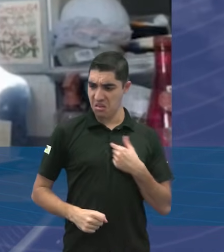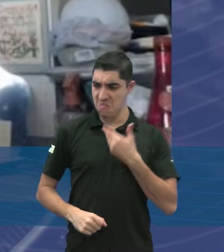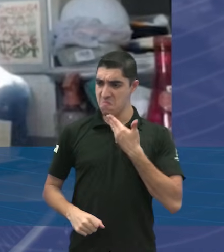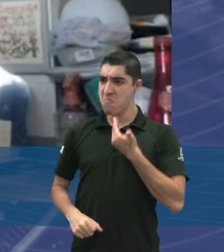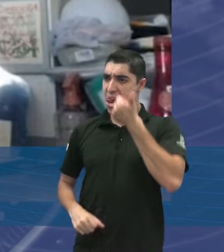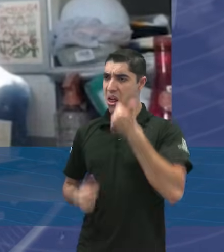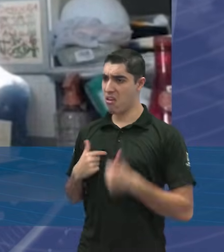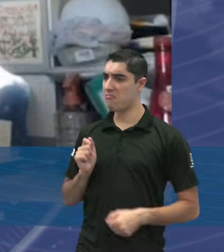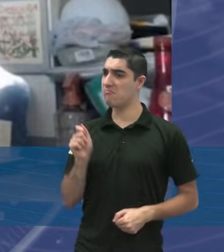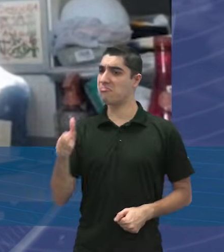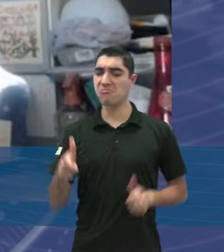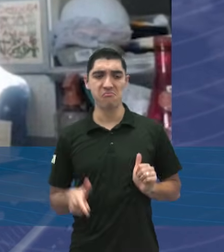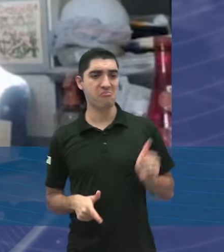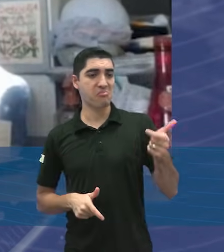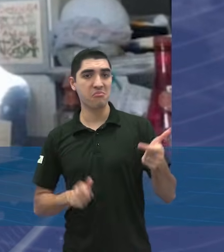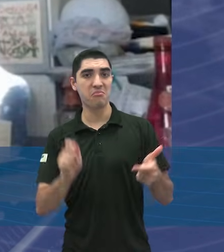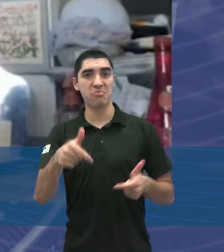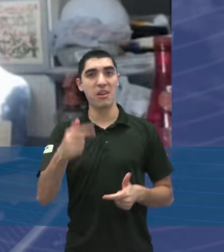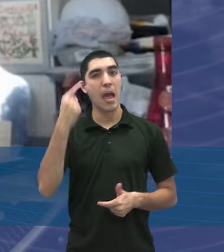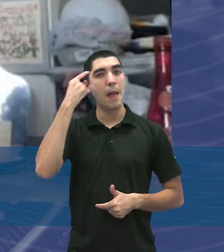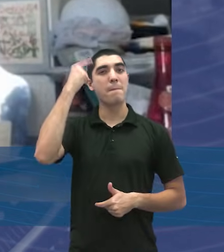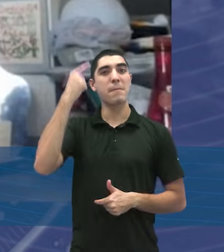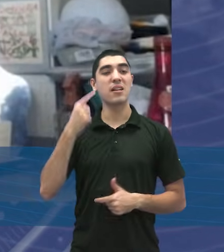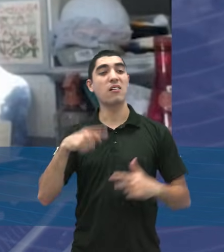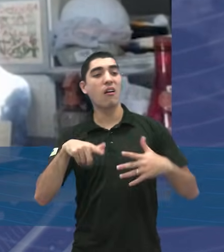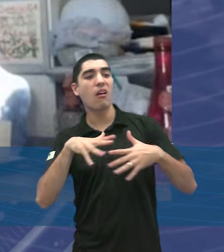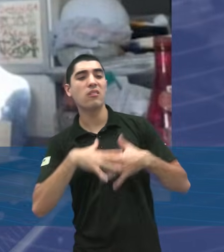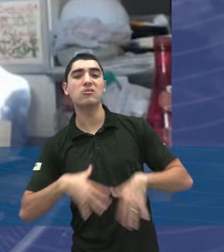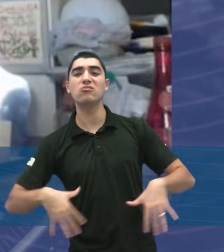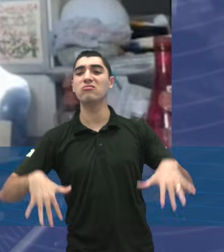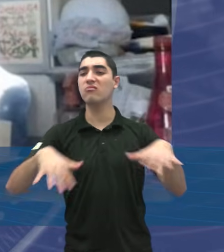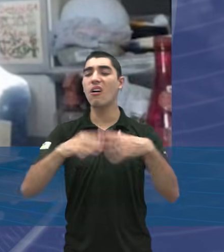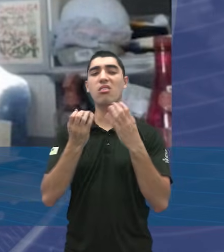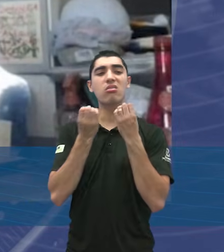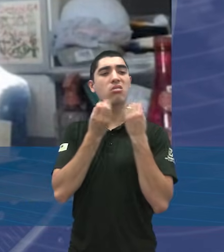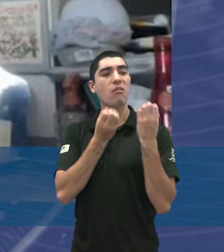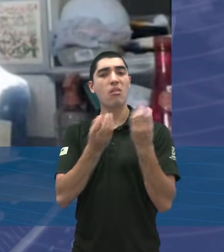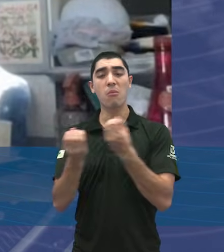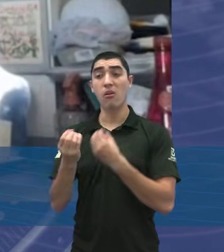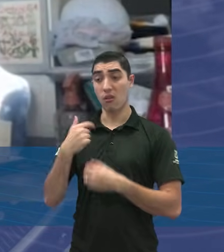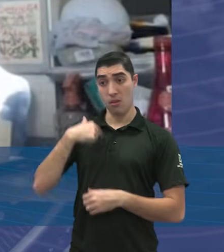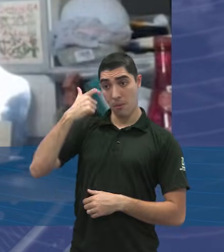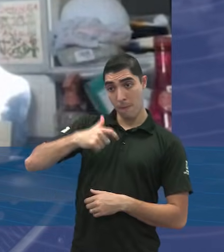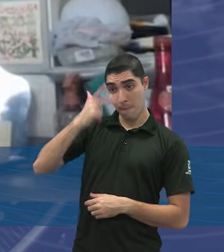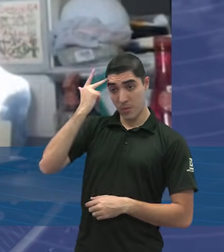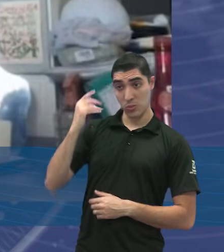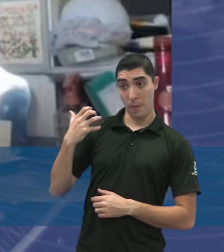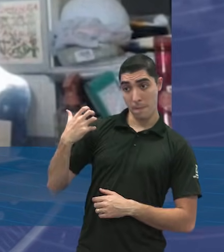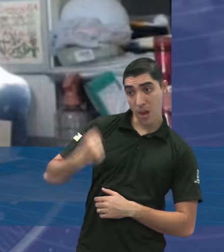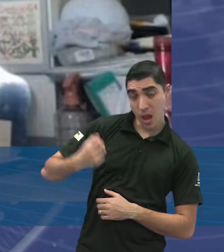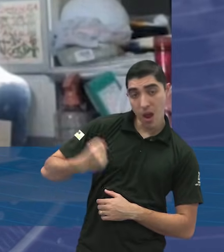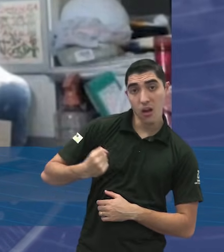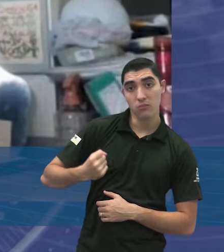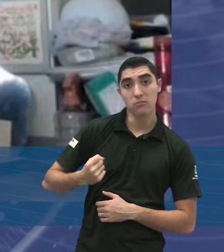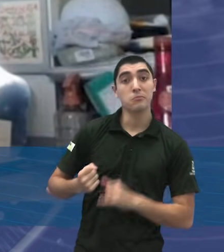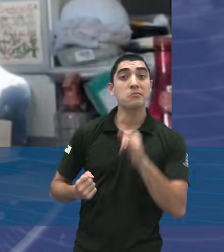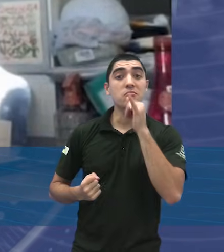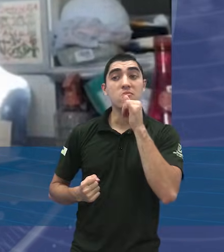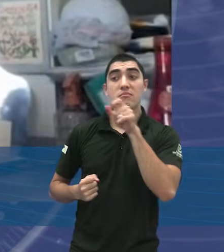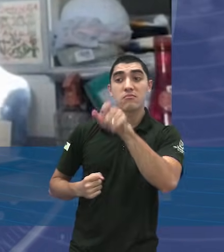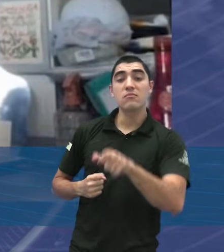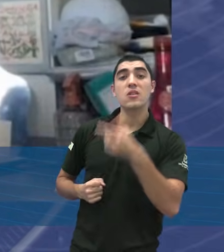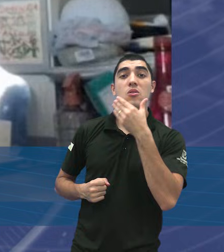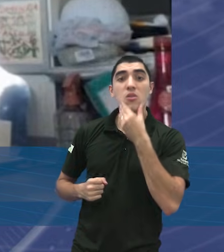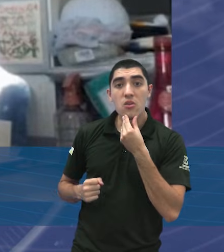políticas públicas acreditando que o humano genérico é o que importa, que são as pessoas brancas, né? Quando você vai se referenciar a um